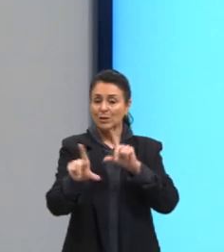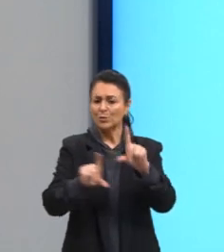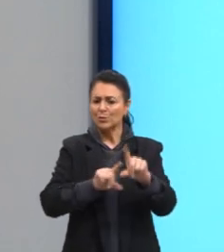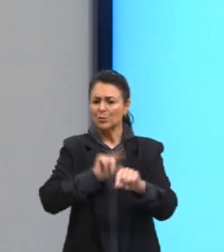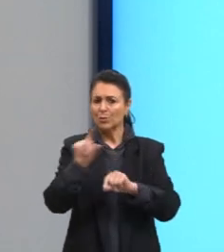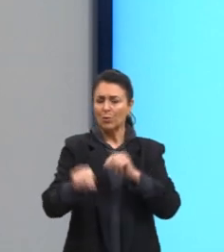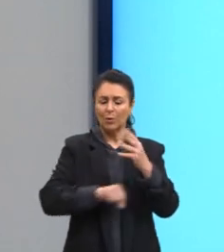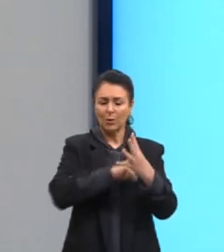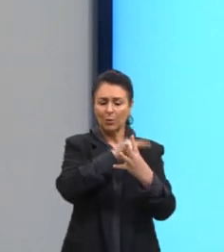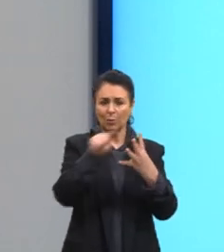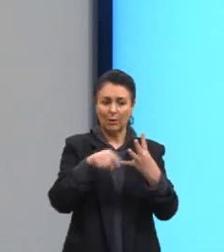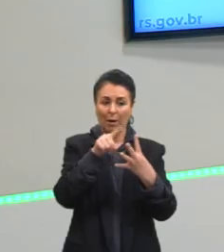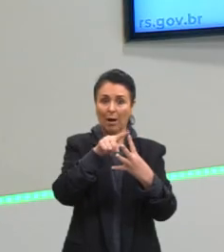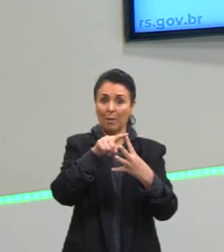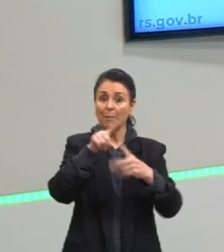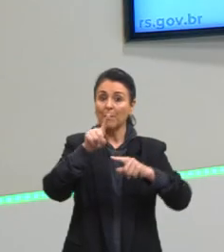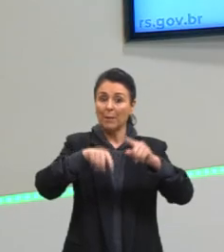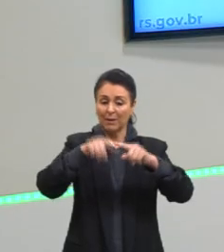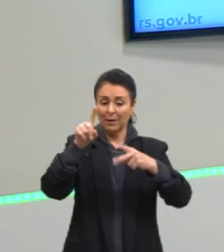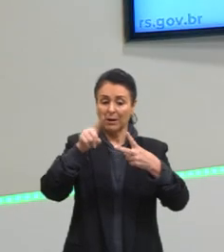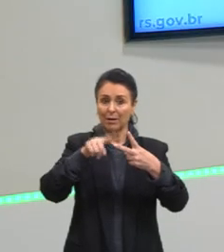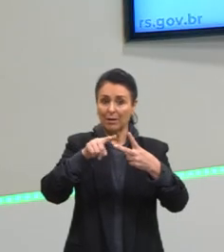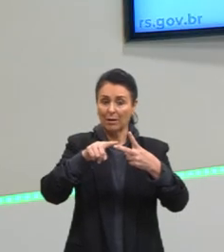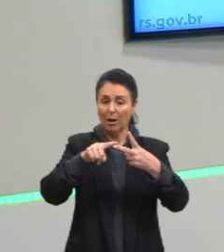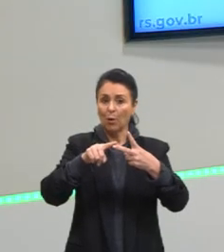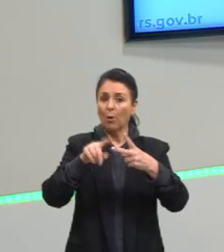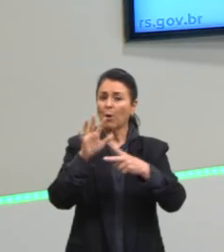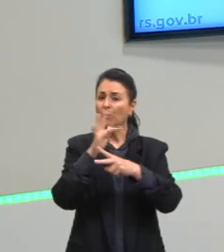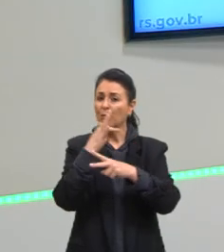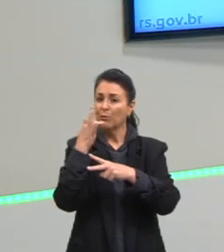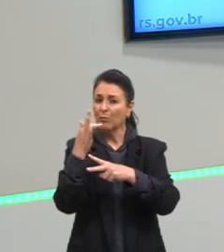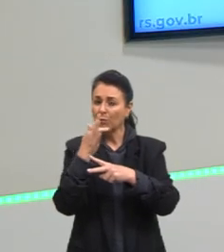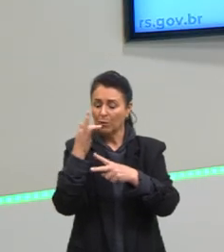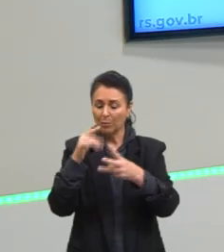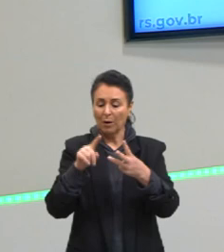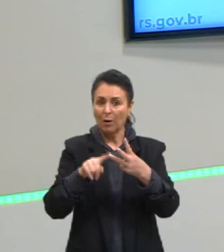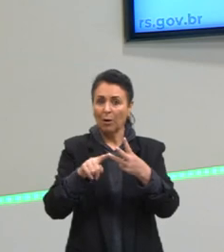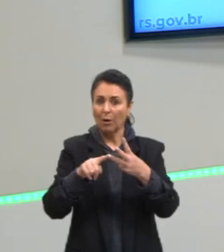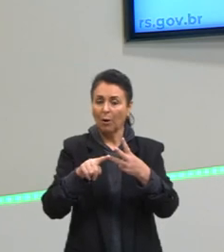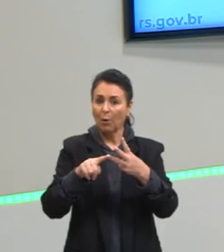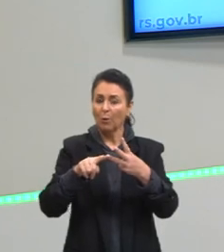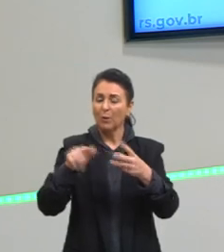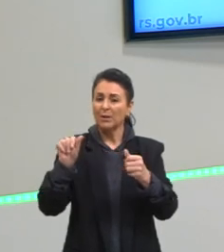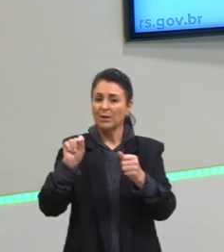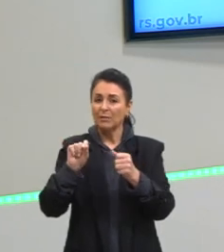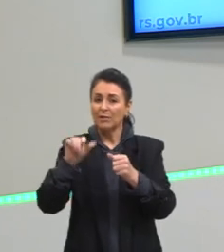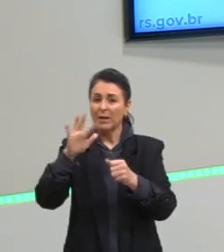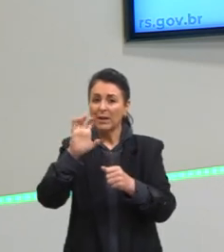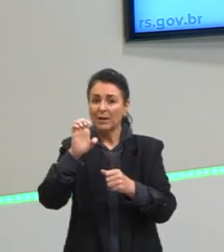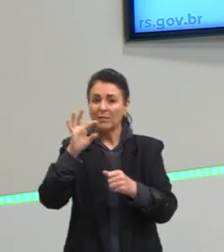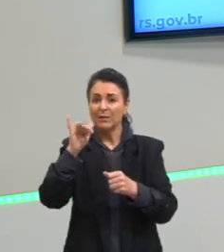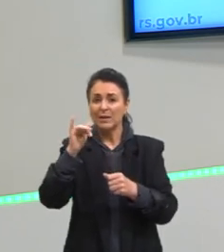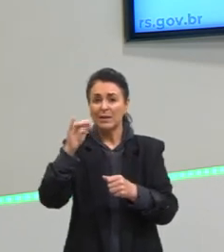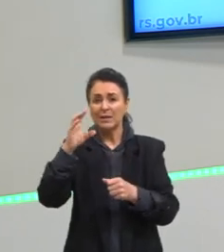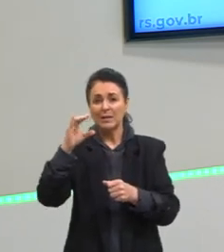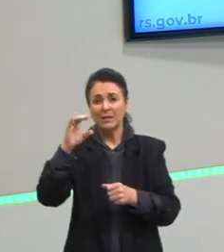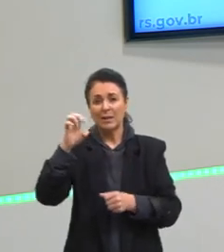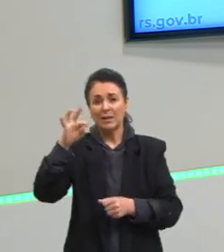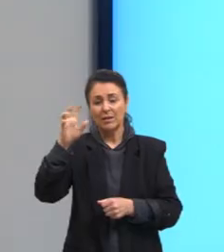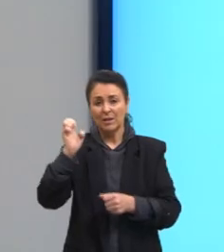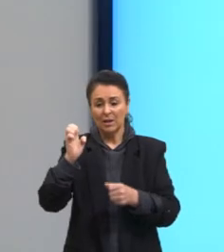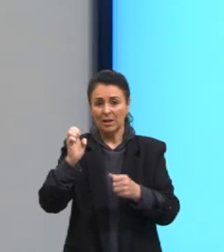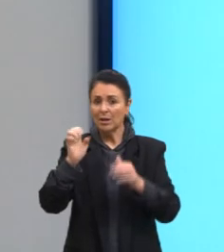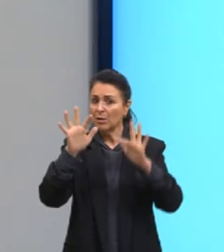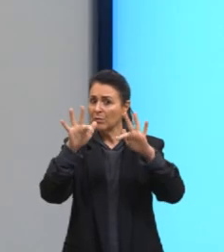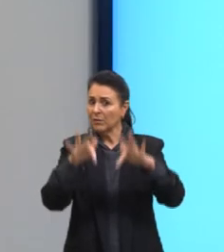causas causa material causa formal causa eficiente e causa final causa